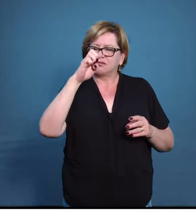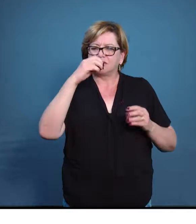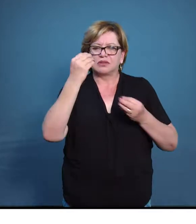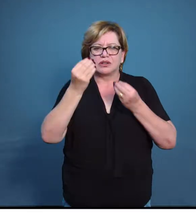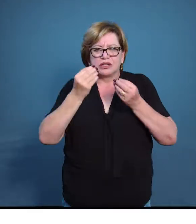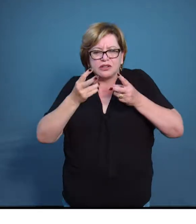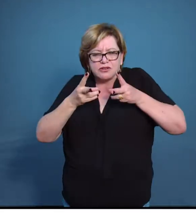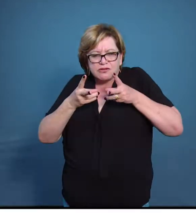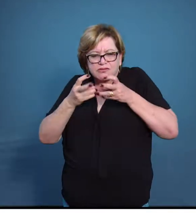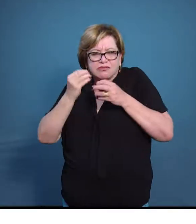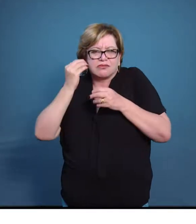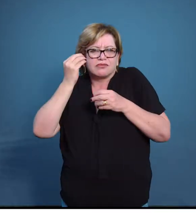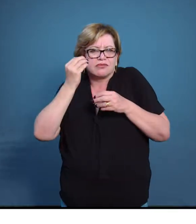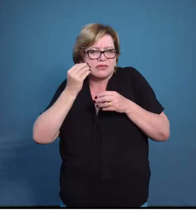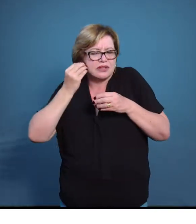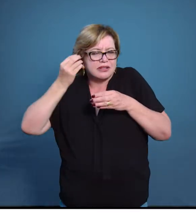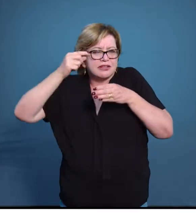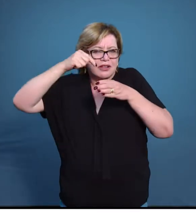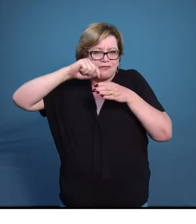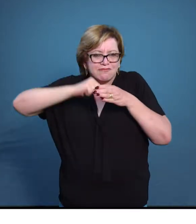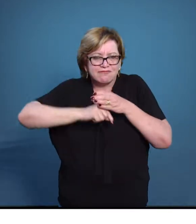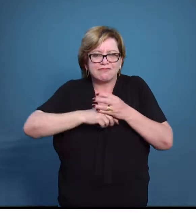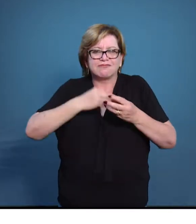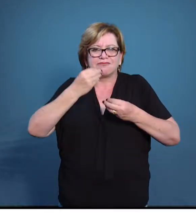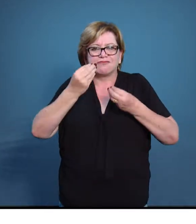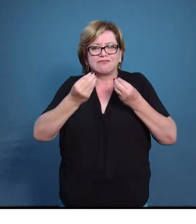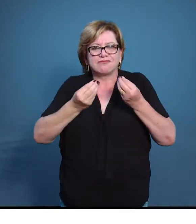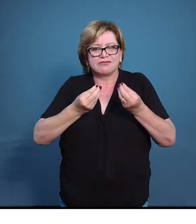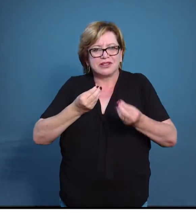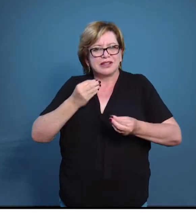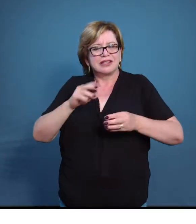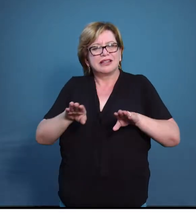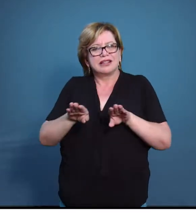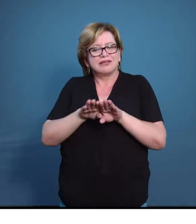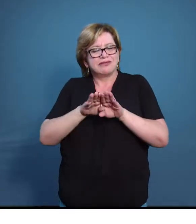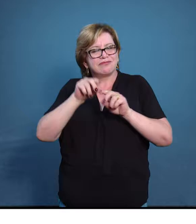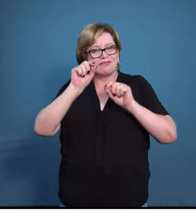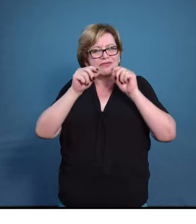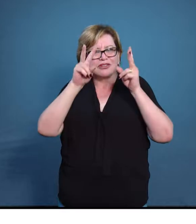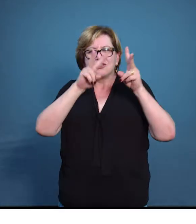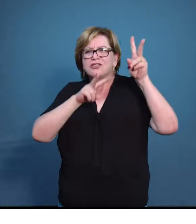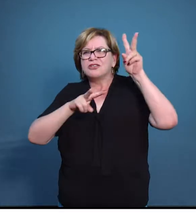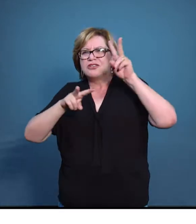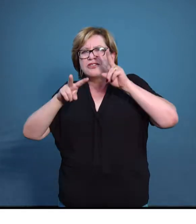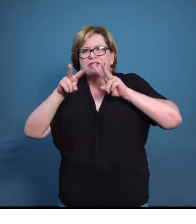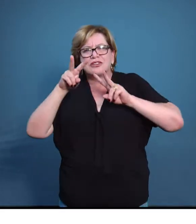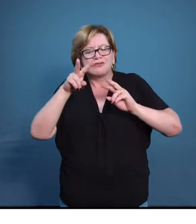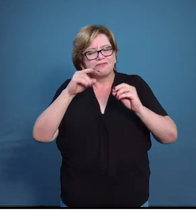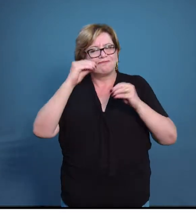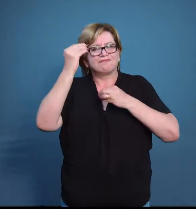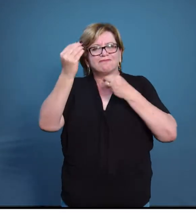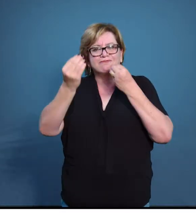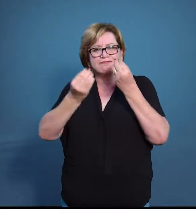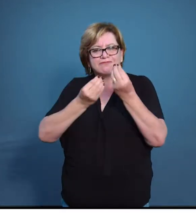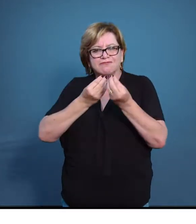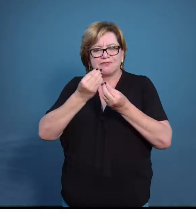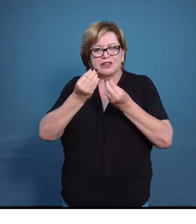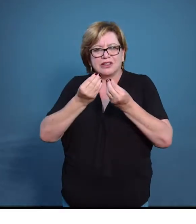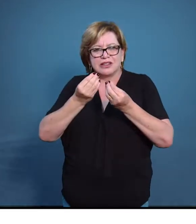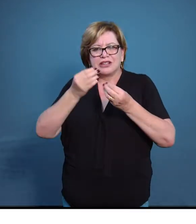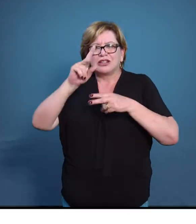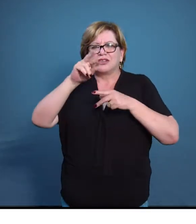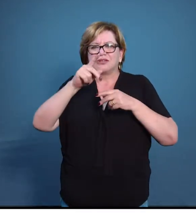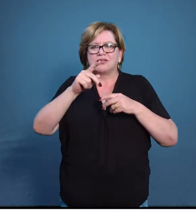buscar então as experiências mais profundas e o elemento visual que estará presente então será como